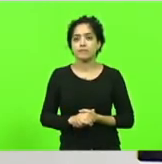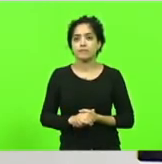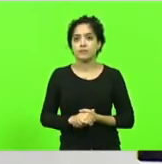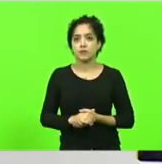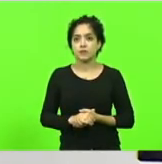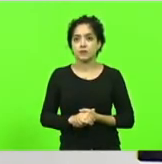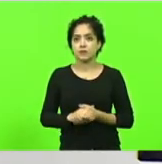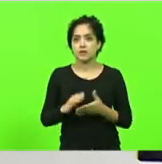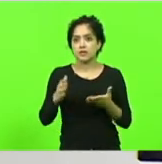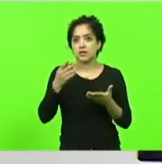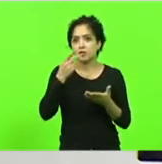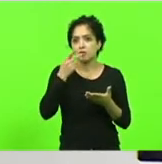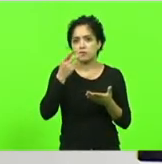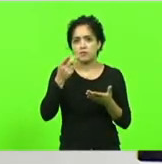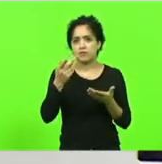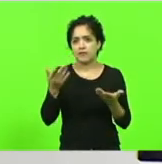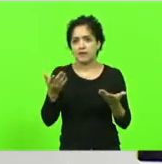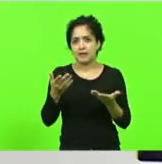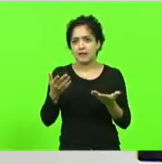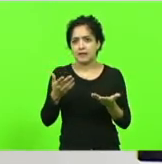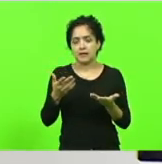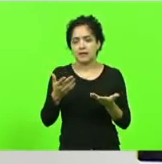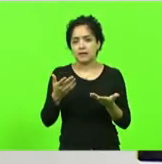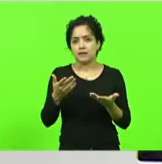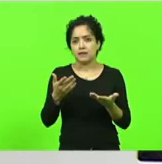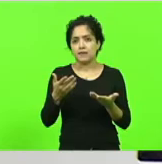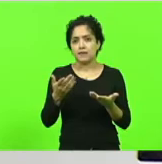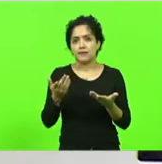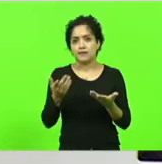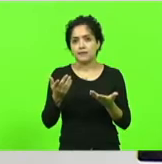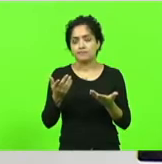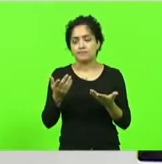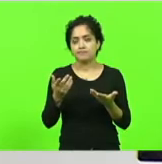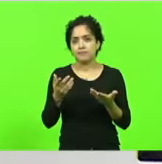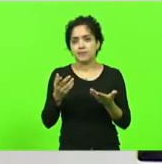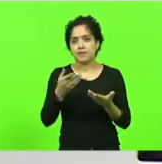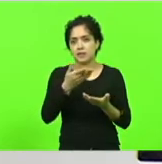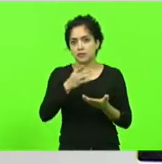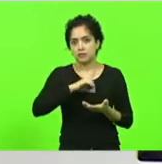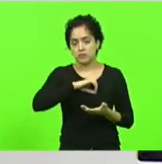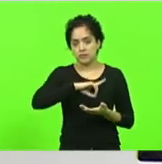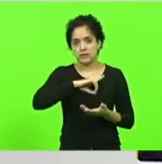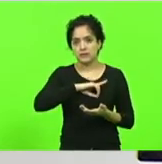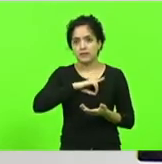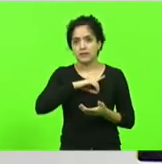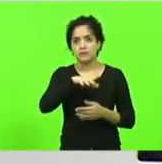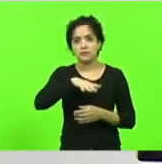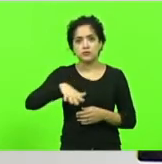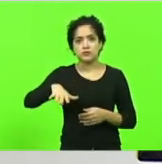E eu não vou falar aqui sobre a dança das cadeiras de delegado geral.